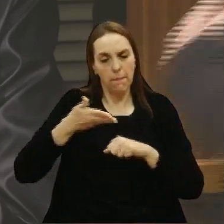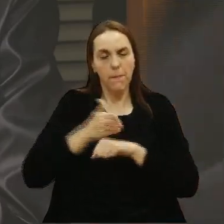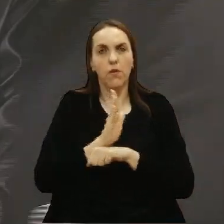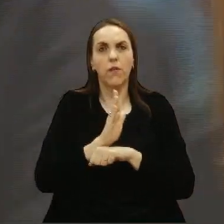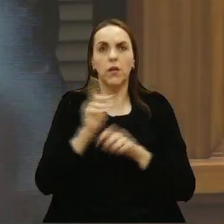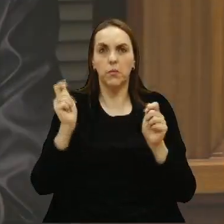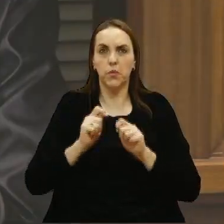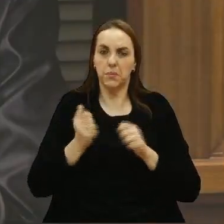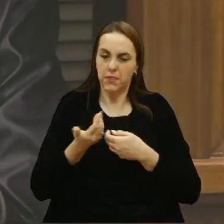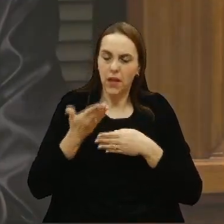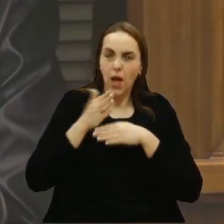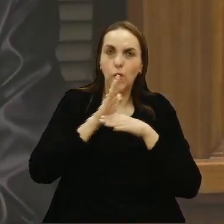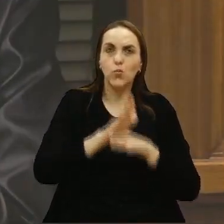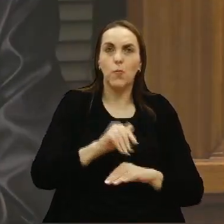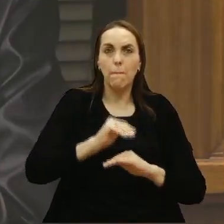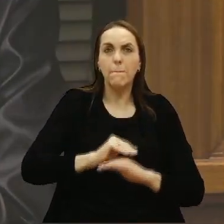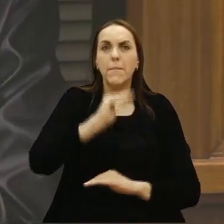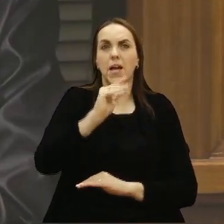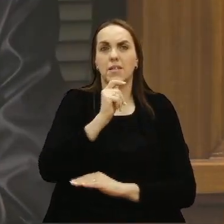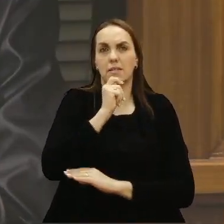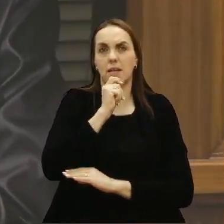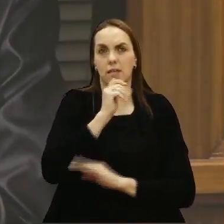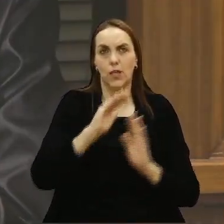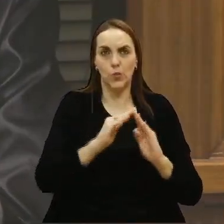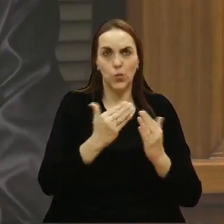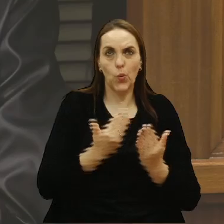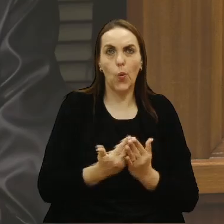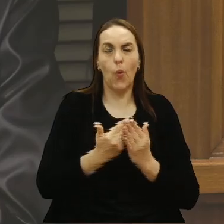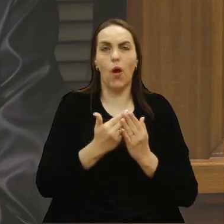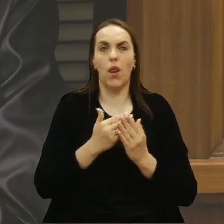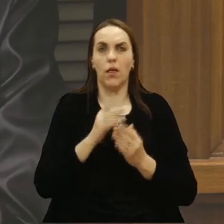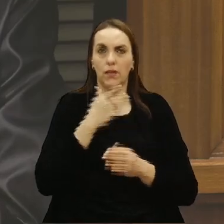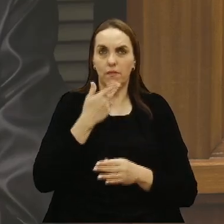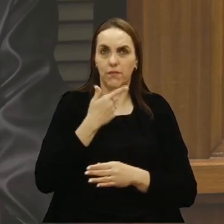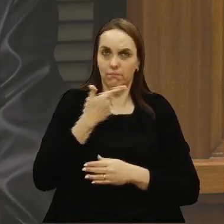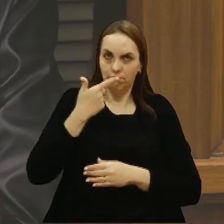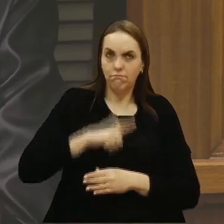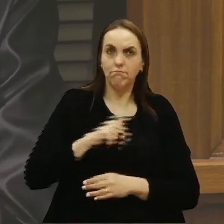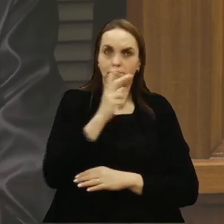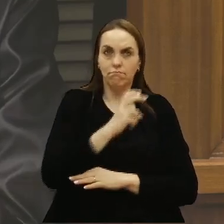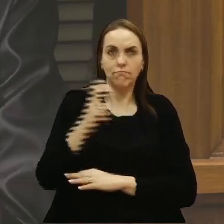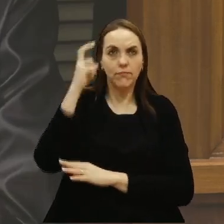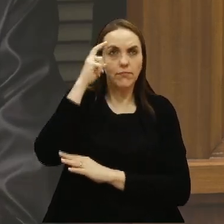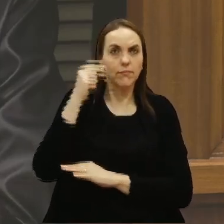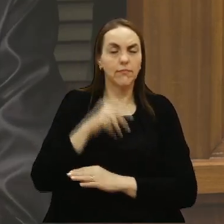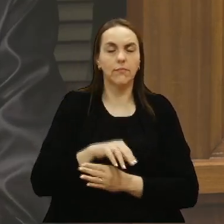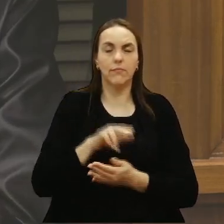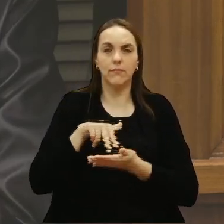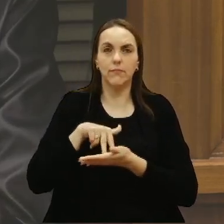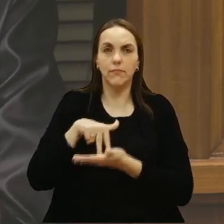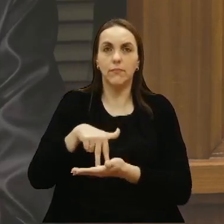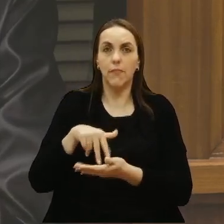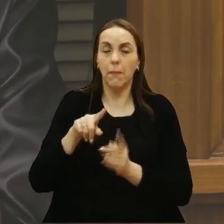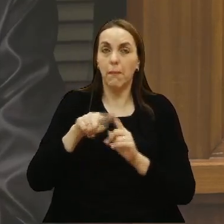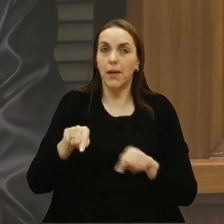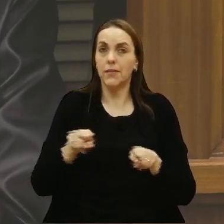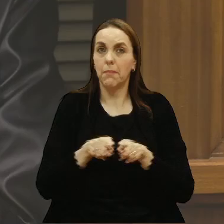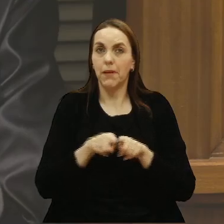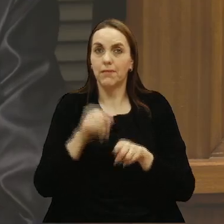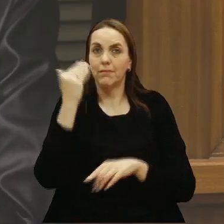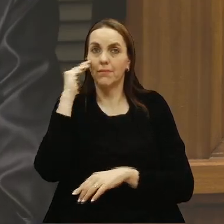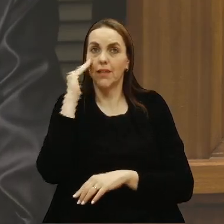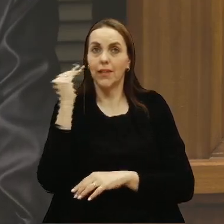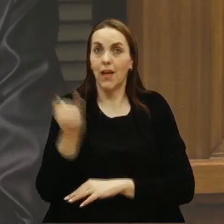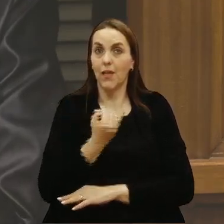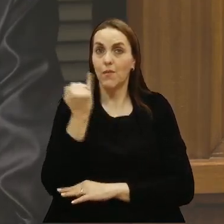possa contribuir ainda mais nas nossas escolas, na reafirmação da nossa cultura, mas que a gente pontue e entenda a